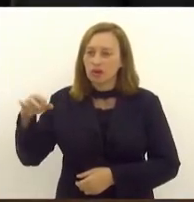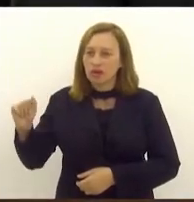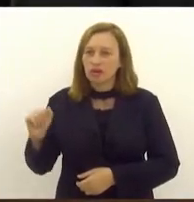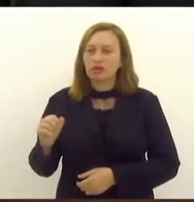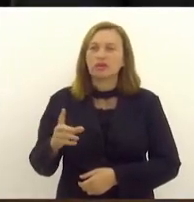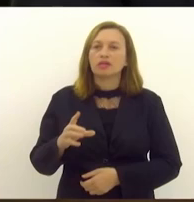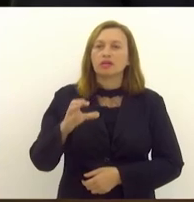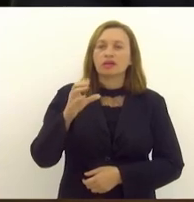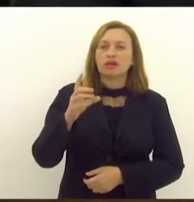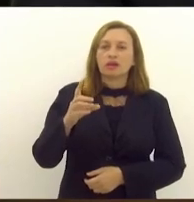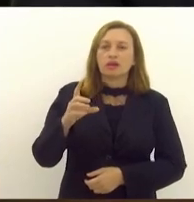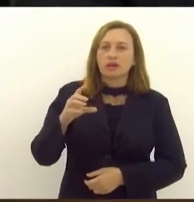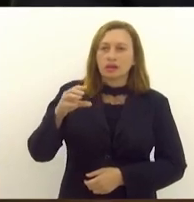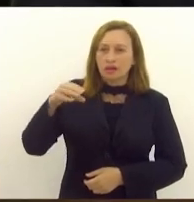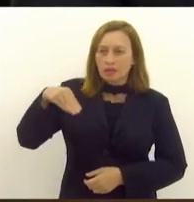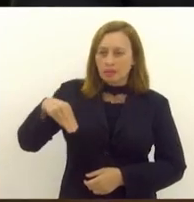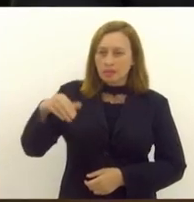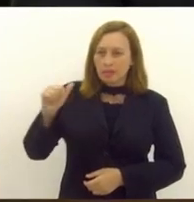Carlos Macedo